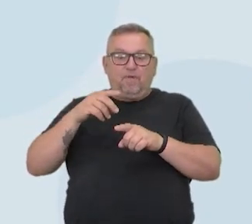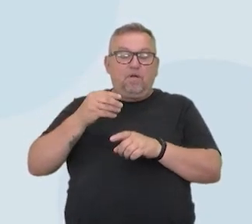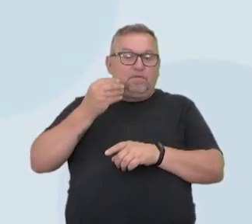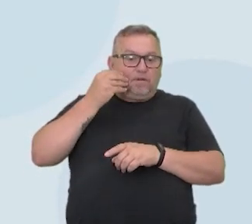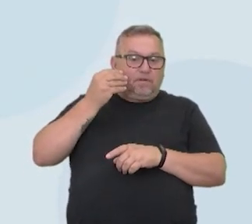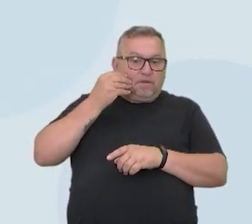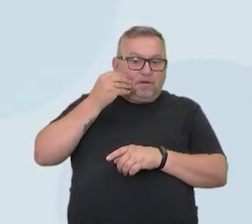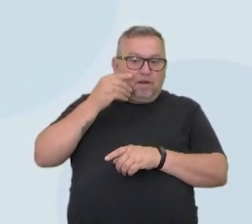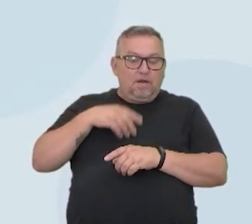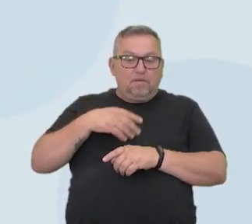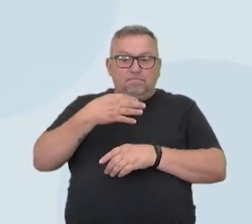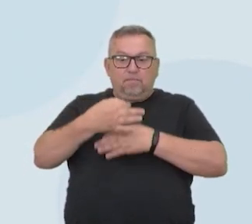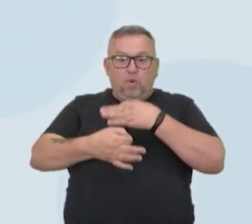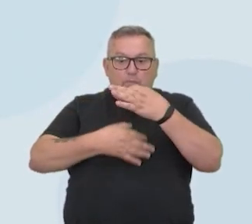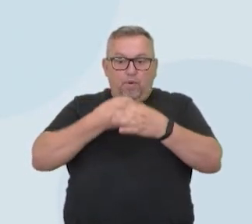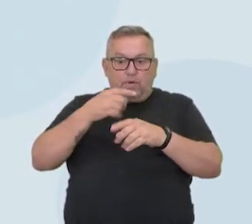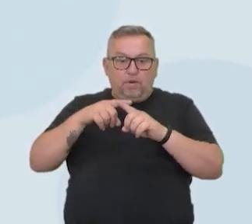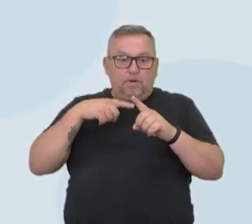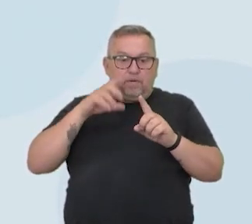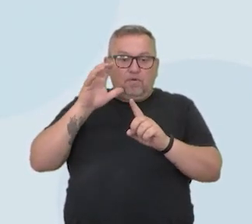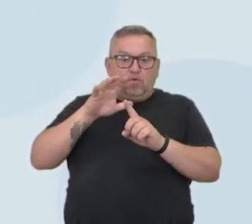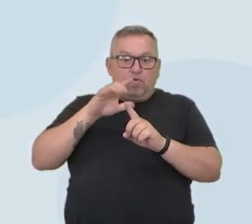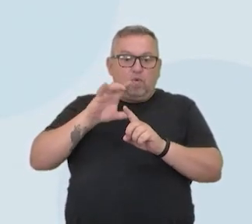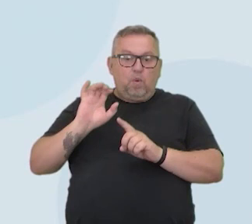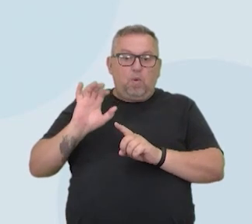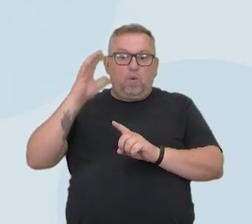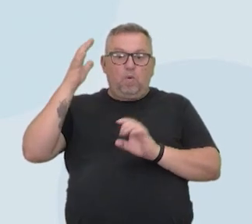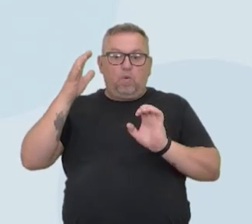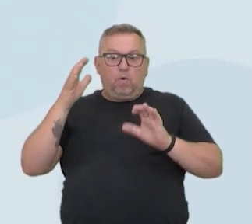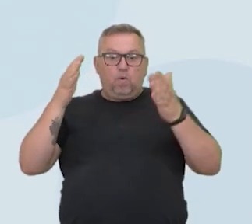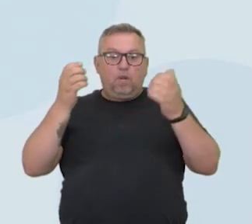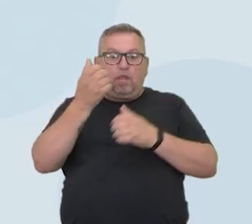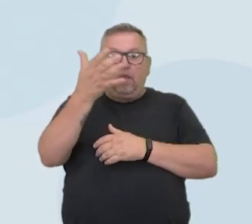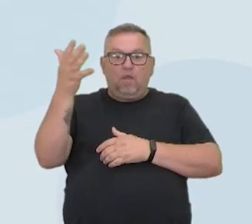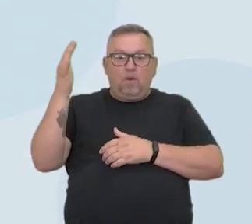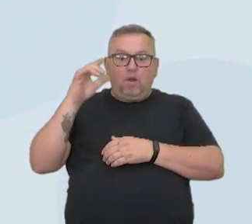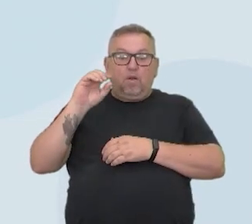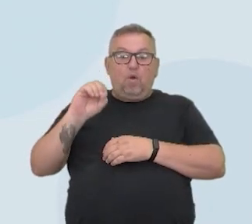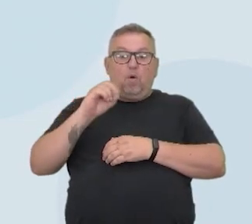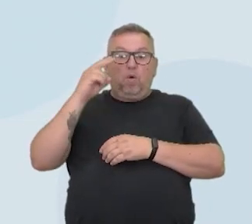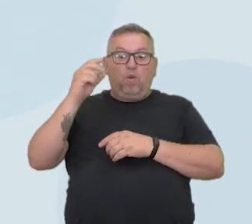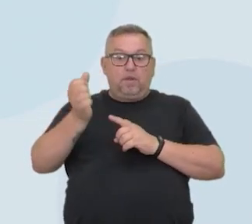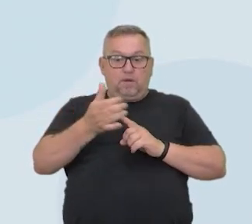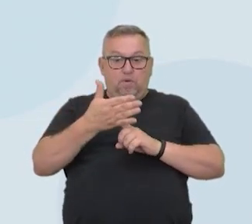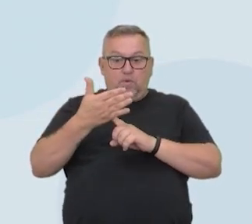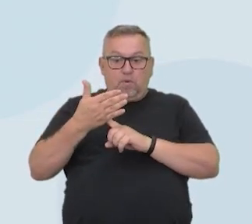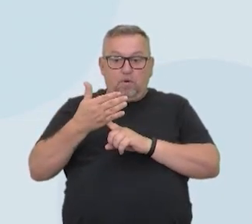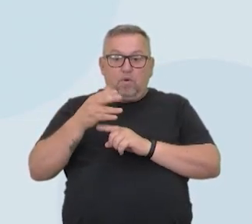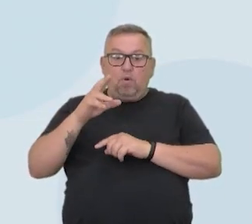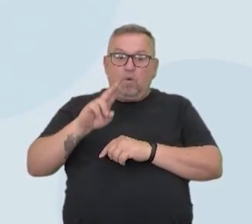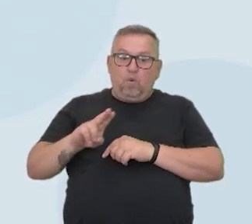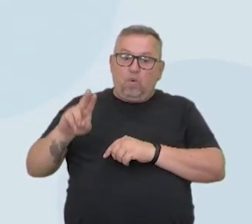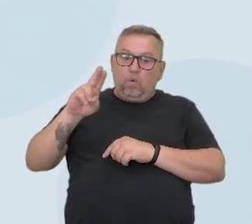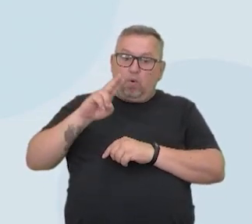sobre variáveis que interfiram na dinâmica de fenômenos da natureza ou processos tecnológicos, com ou sem